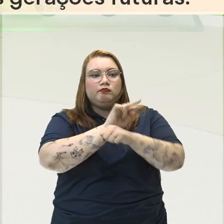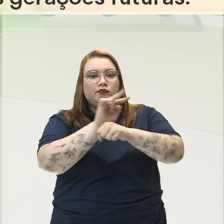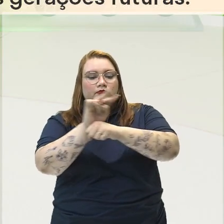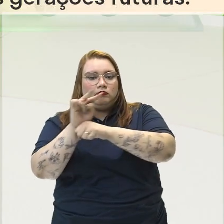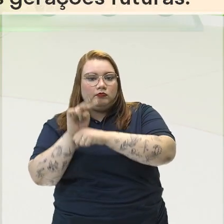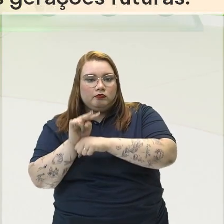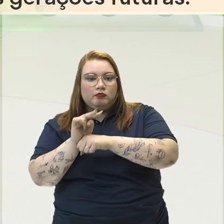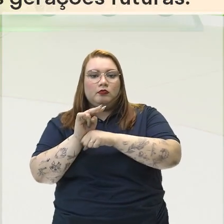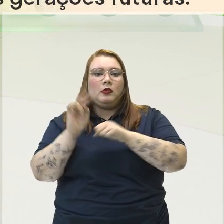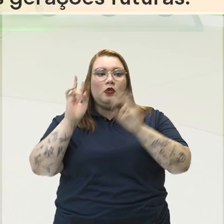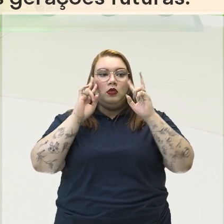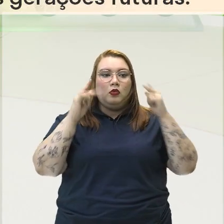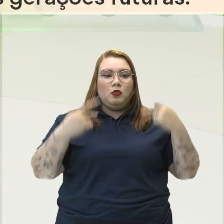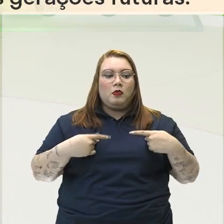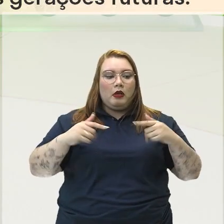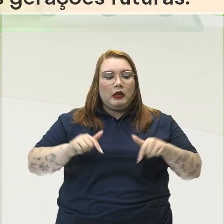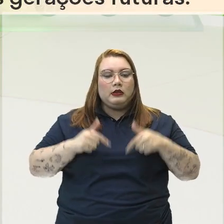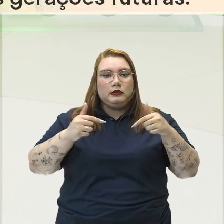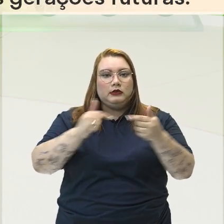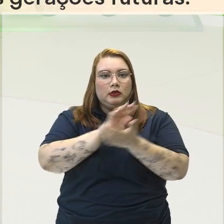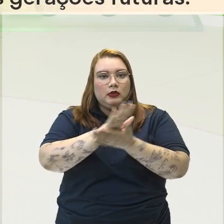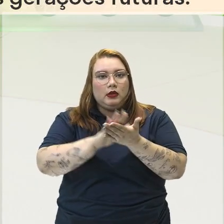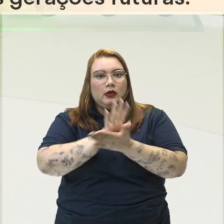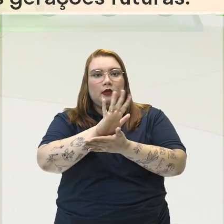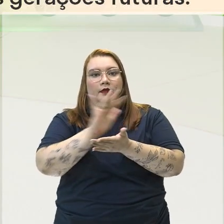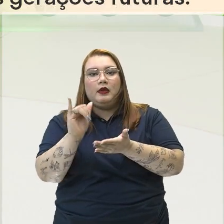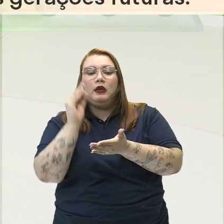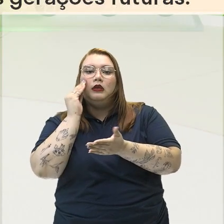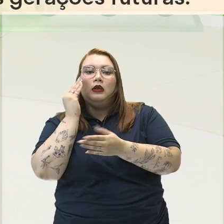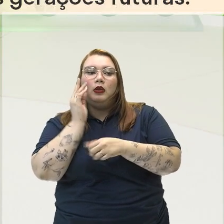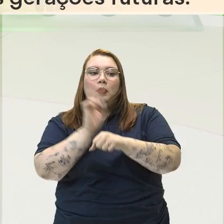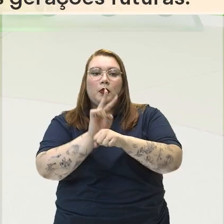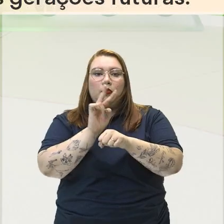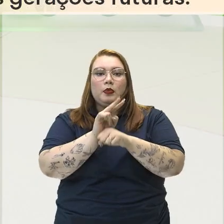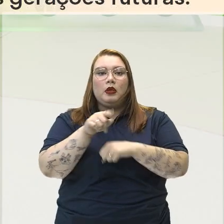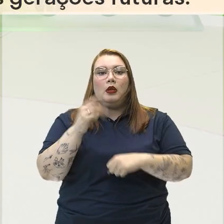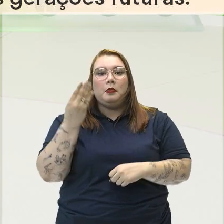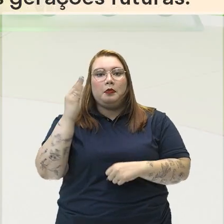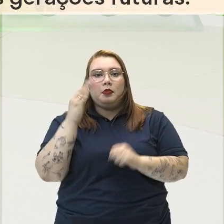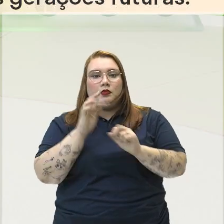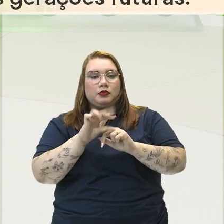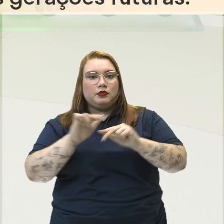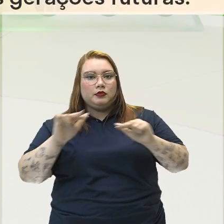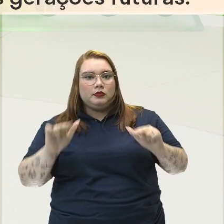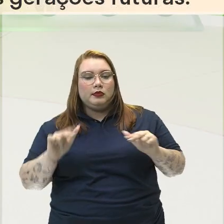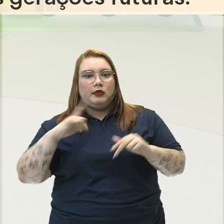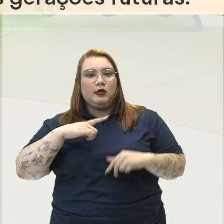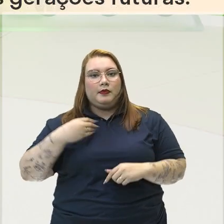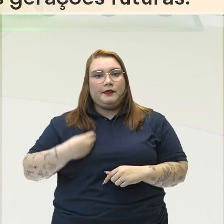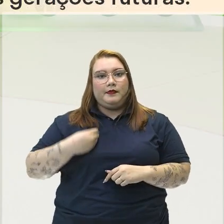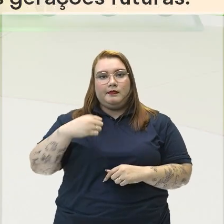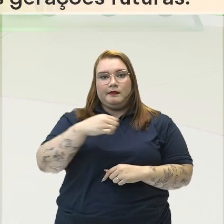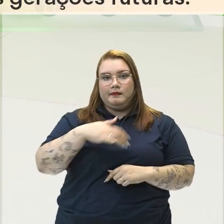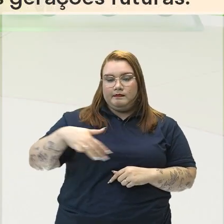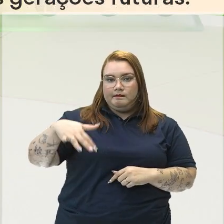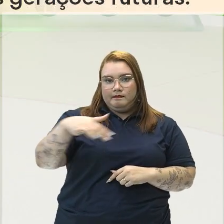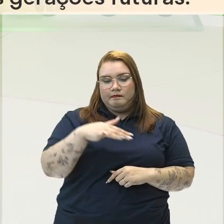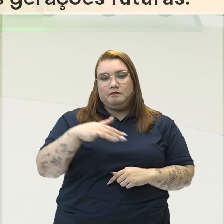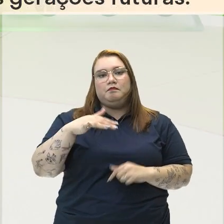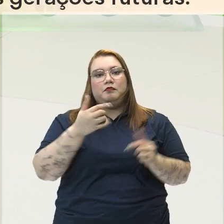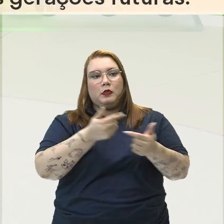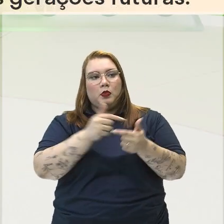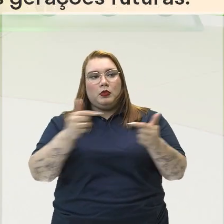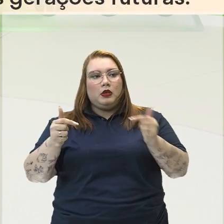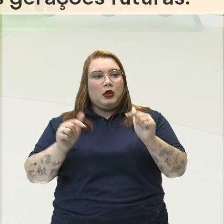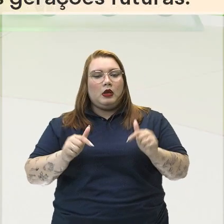não vai interferir, onde vai tentar manter ali a biodiversidade, aqueles seres que vivem naquele ambiente sem interferência